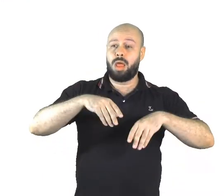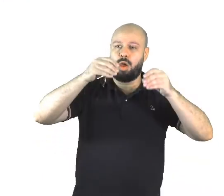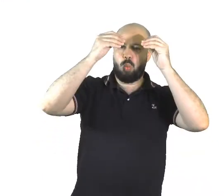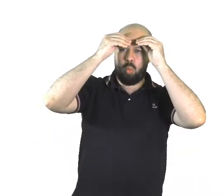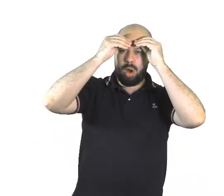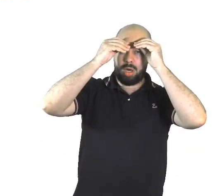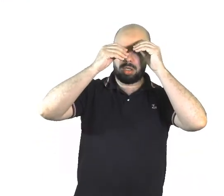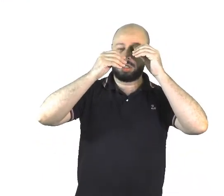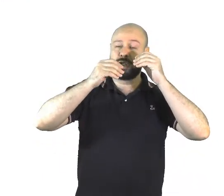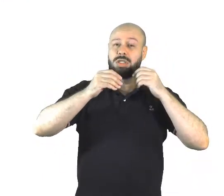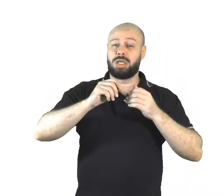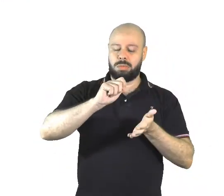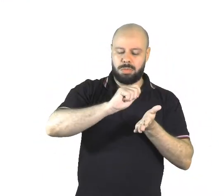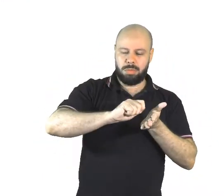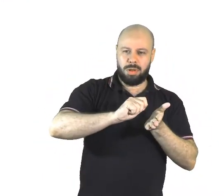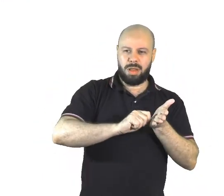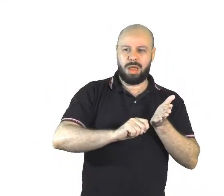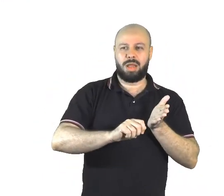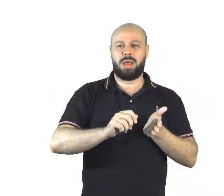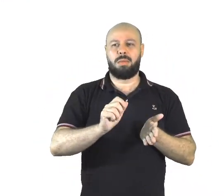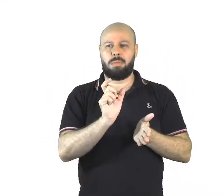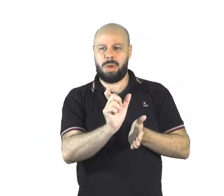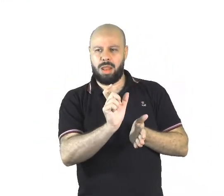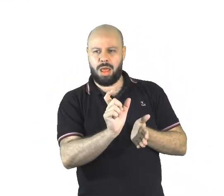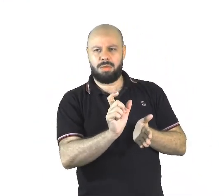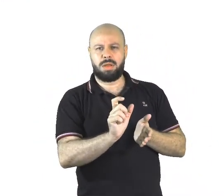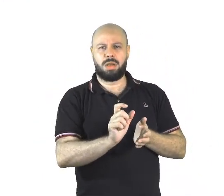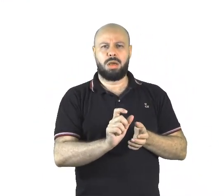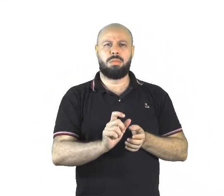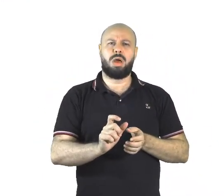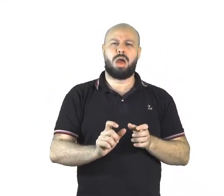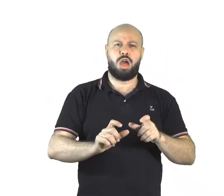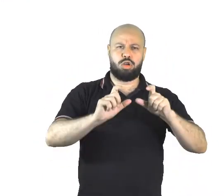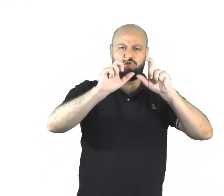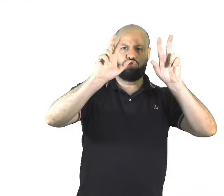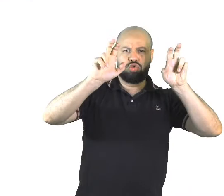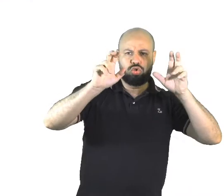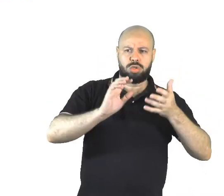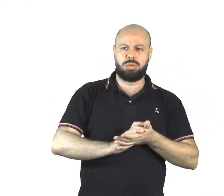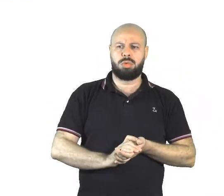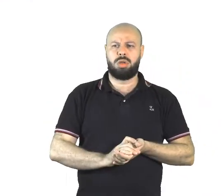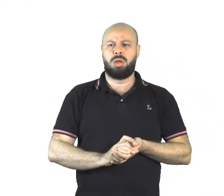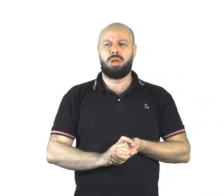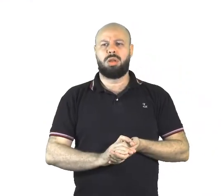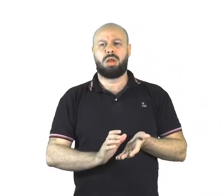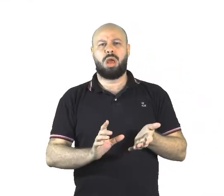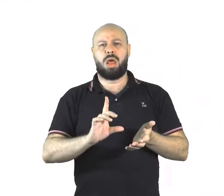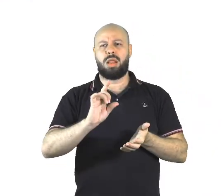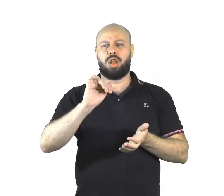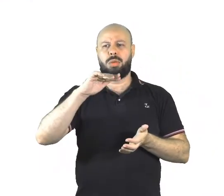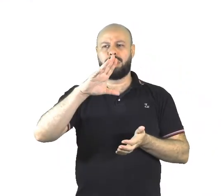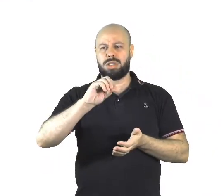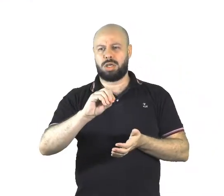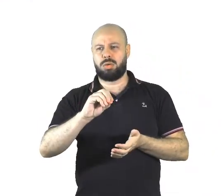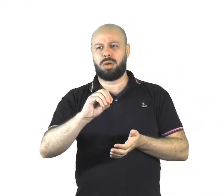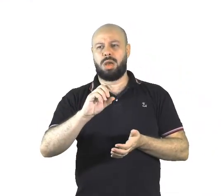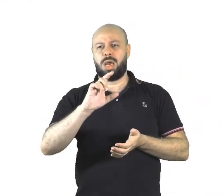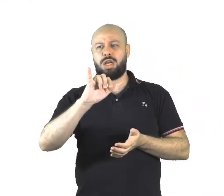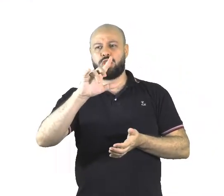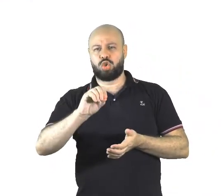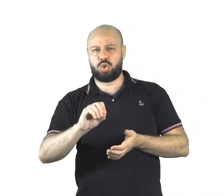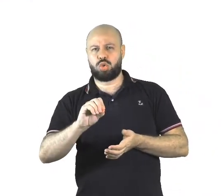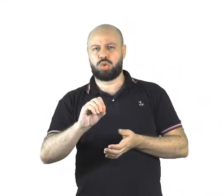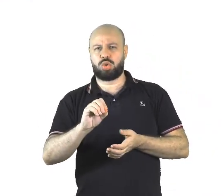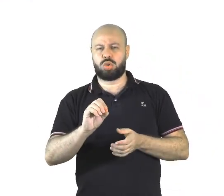porque ele tem as palavras escritas nos títulos, ele tem as denominações, os eixos, as